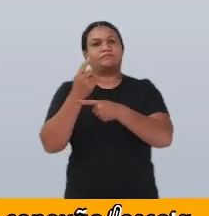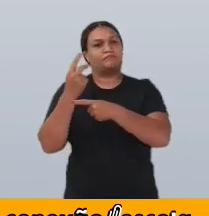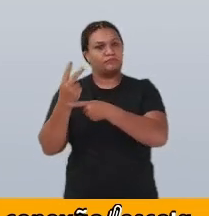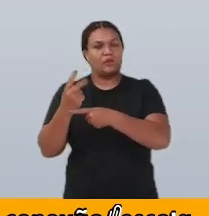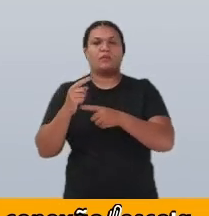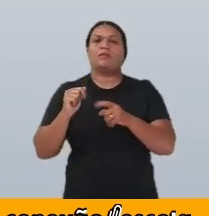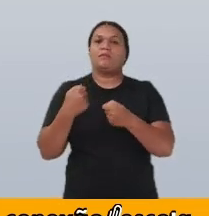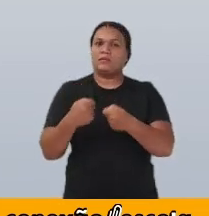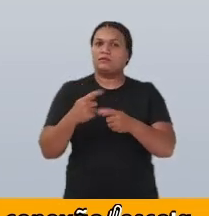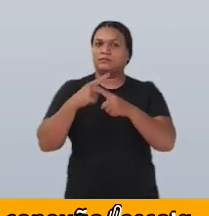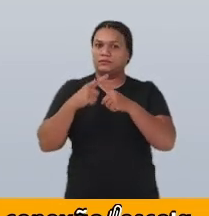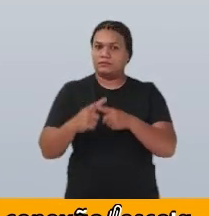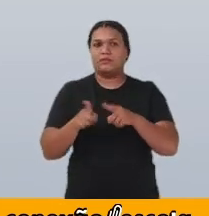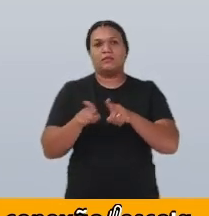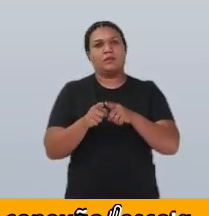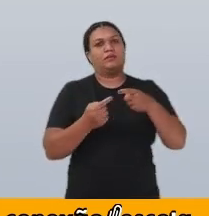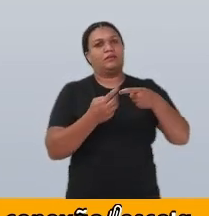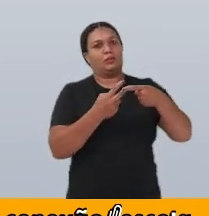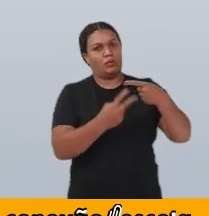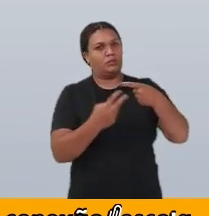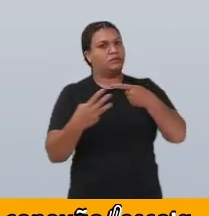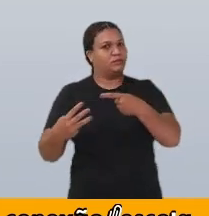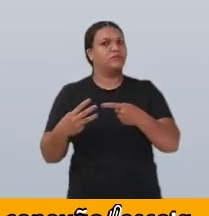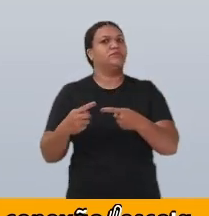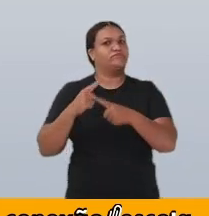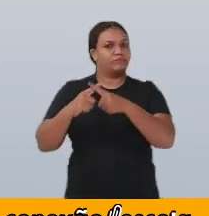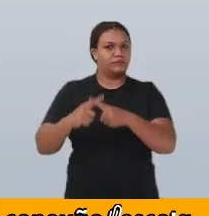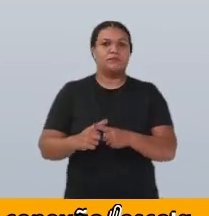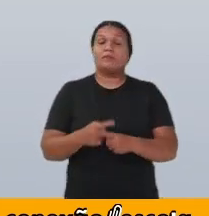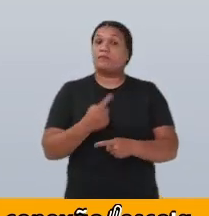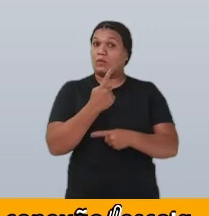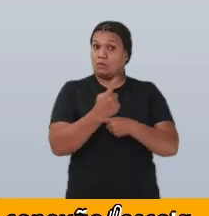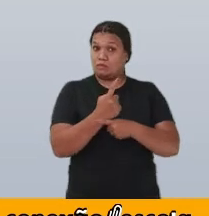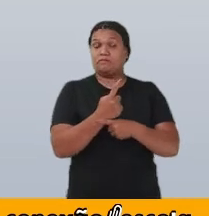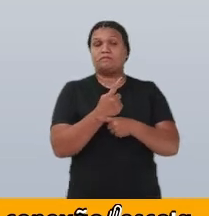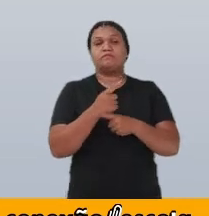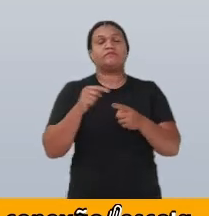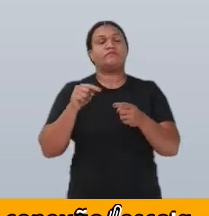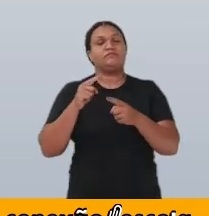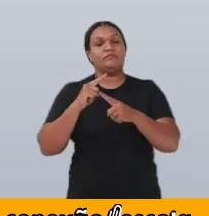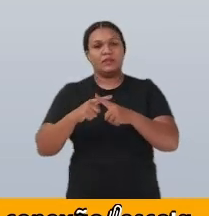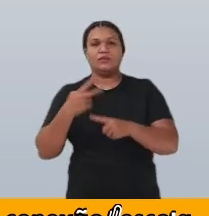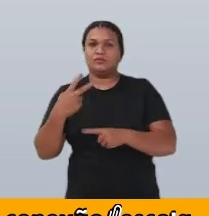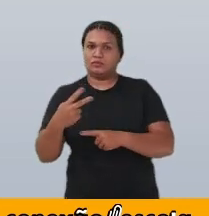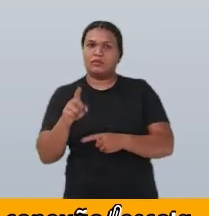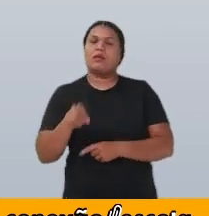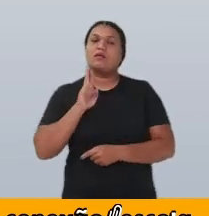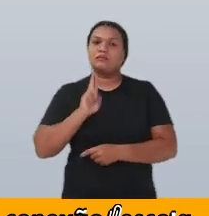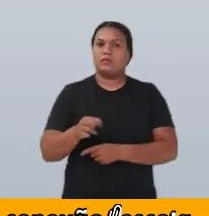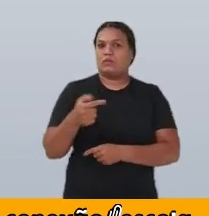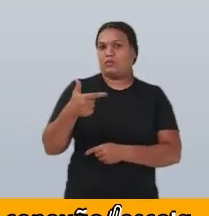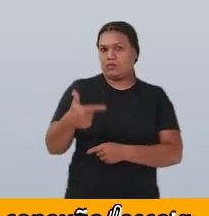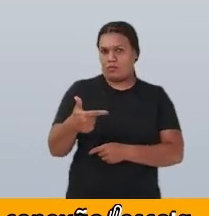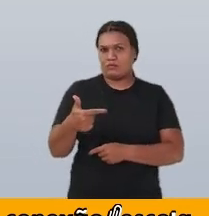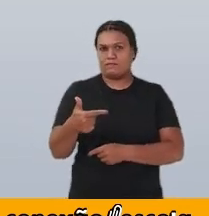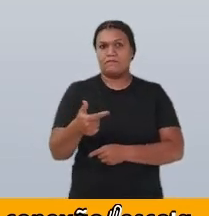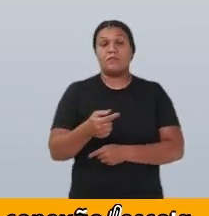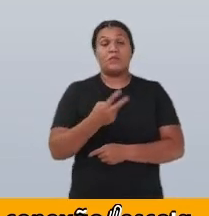denominador. 1 vezes 2, 2. 2 vezes 3,